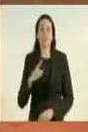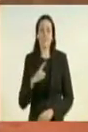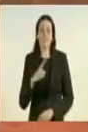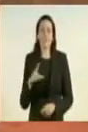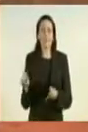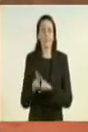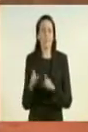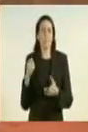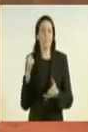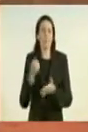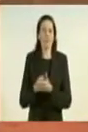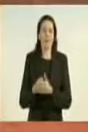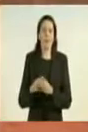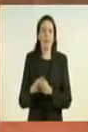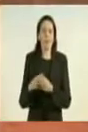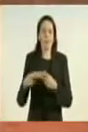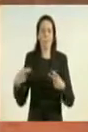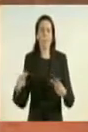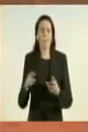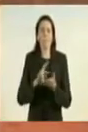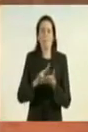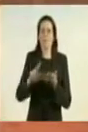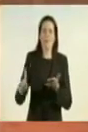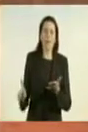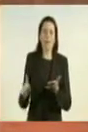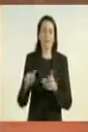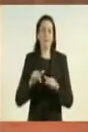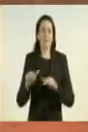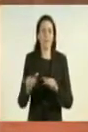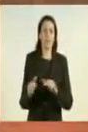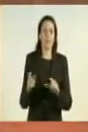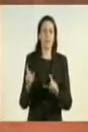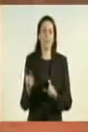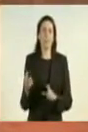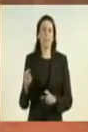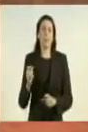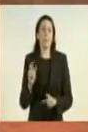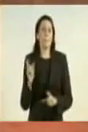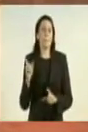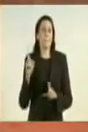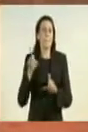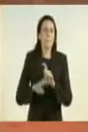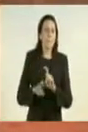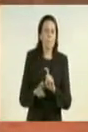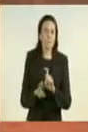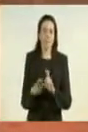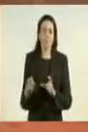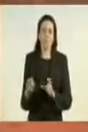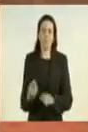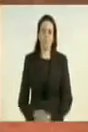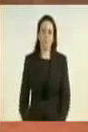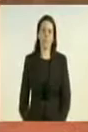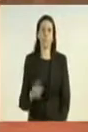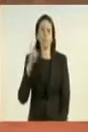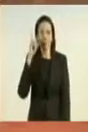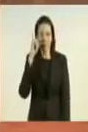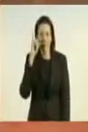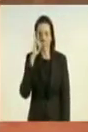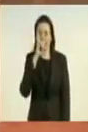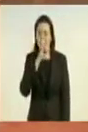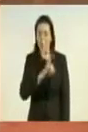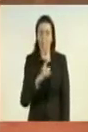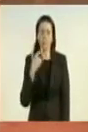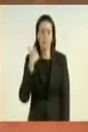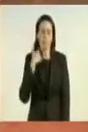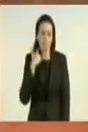a capacidade orçamentária e ainda ter de assumir despesas oriundas de governo anterior. Não é um feito pequeno